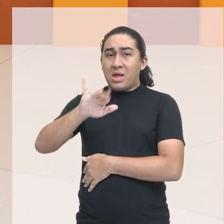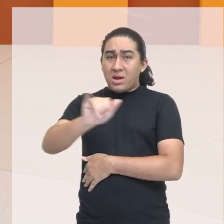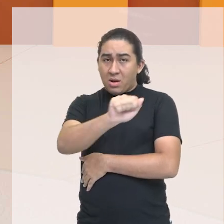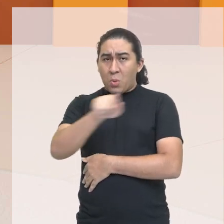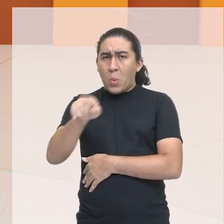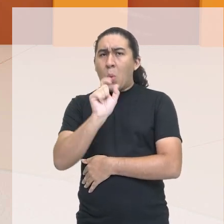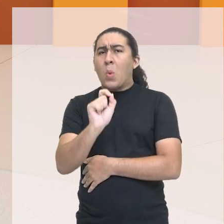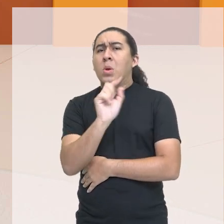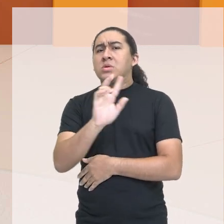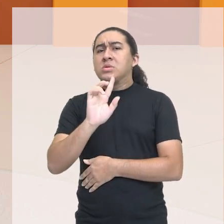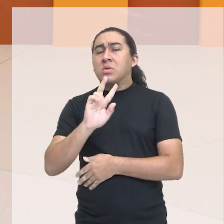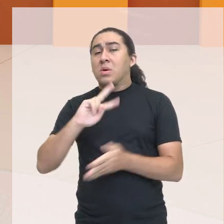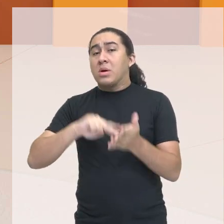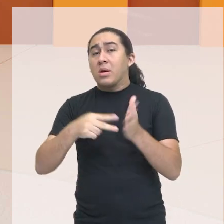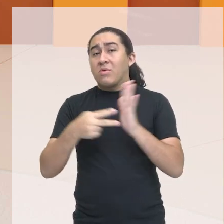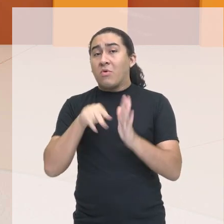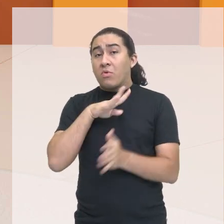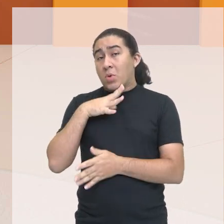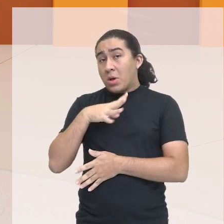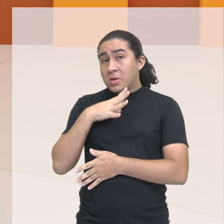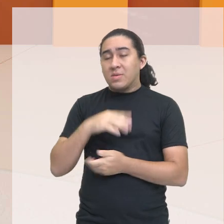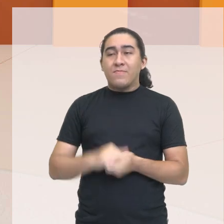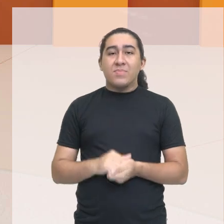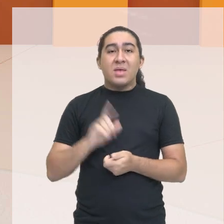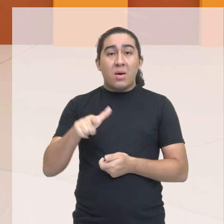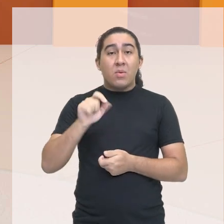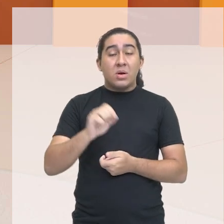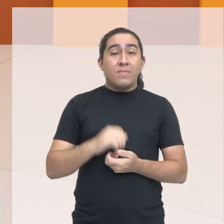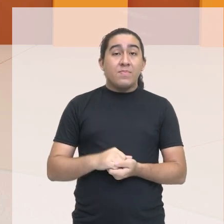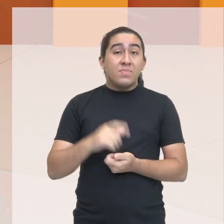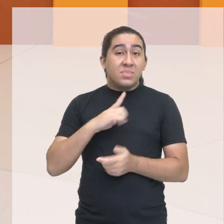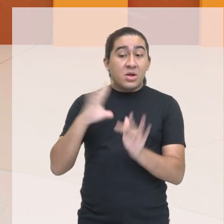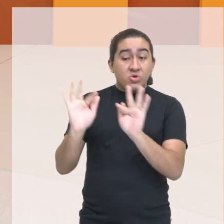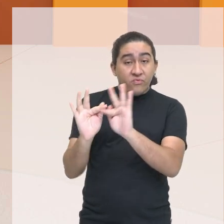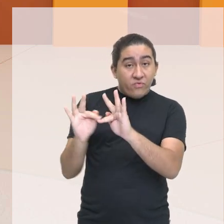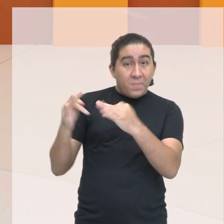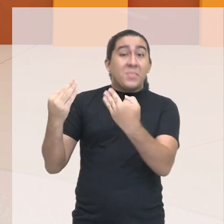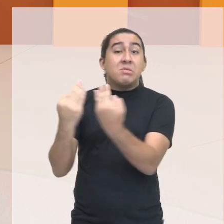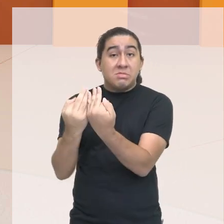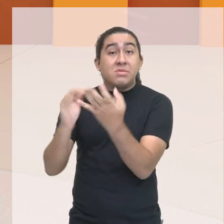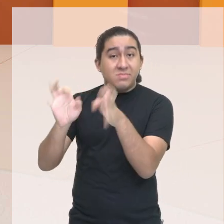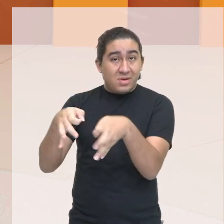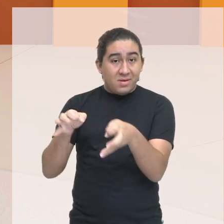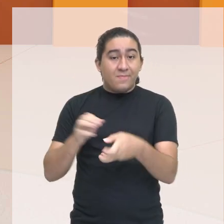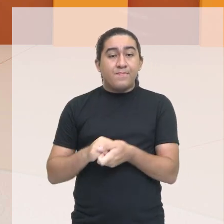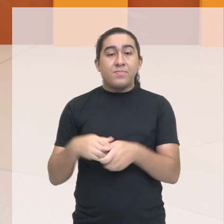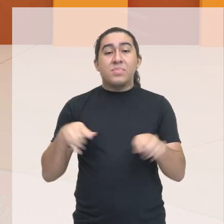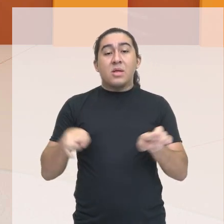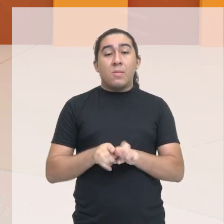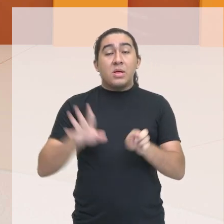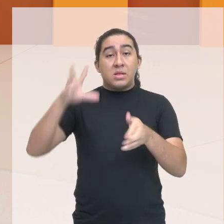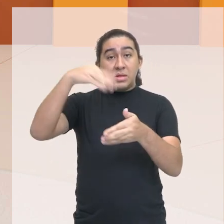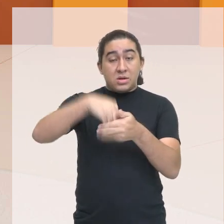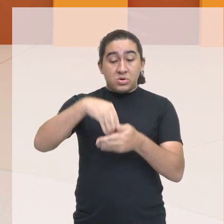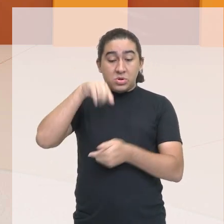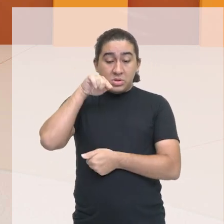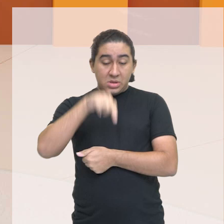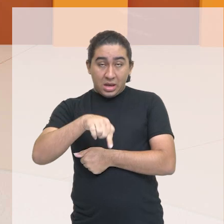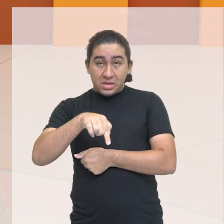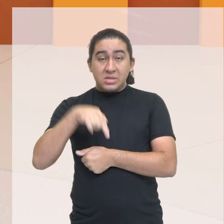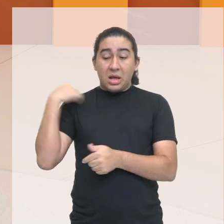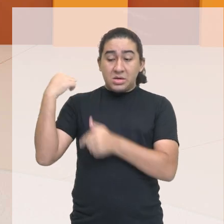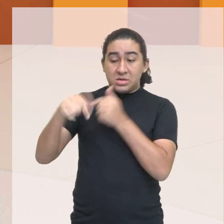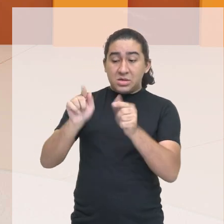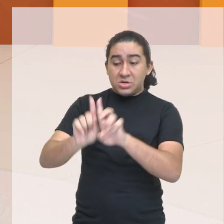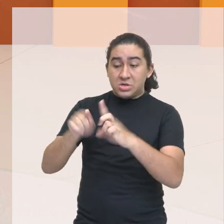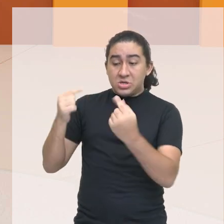né? É uma monarquia que passa de pai para filho, né? E que dentro dessa dinastia Shang você